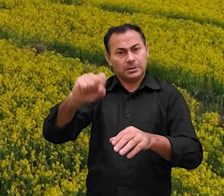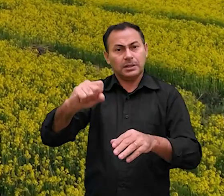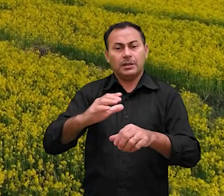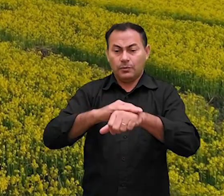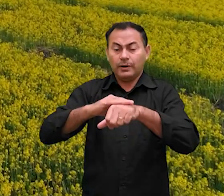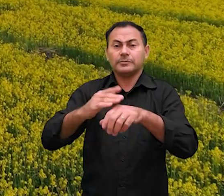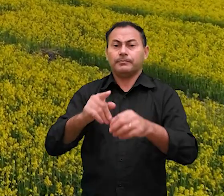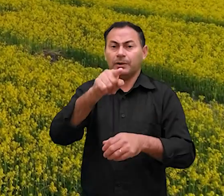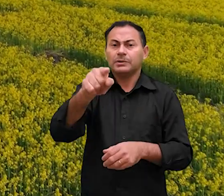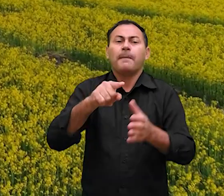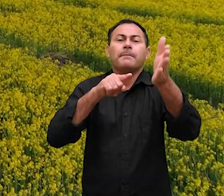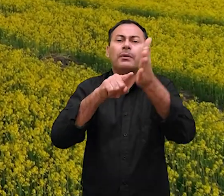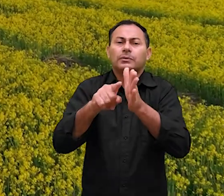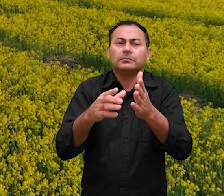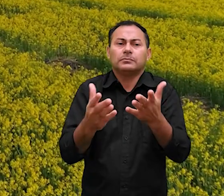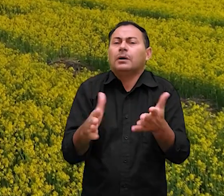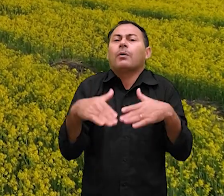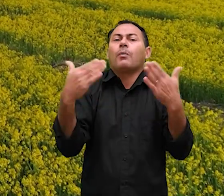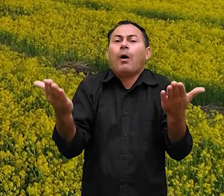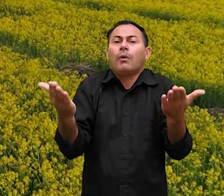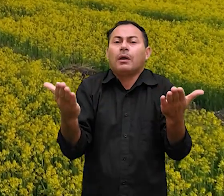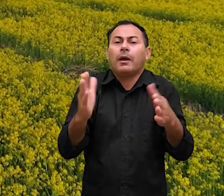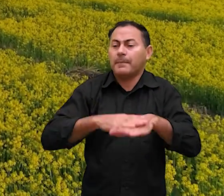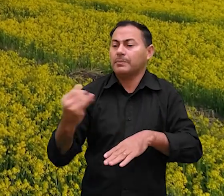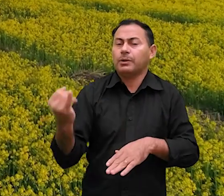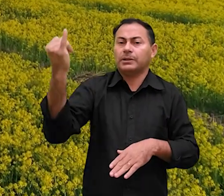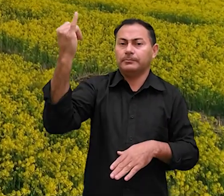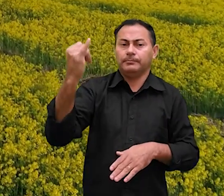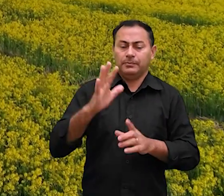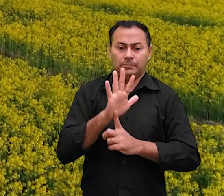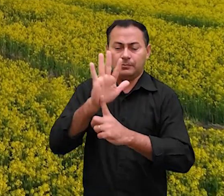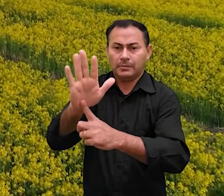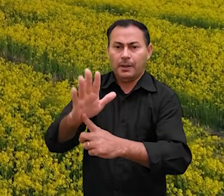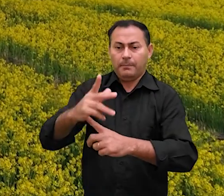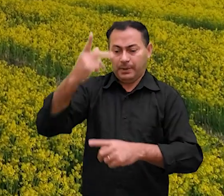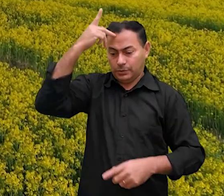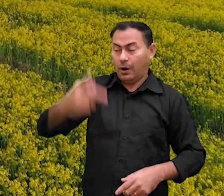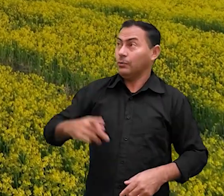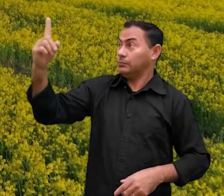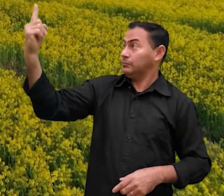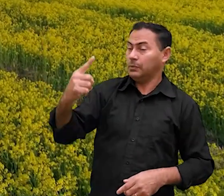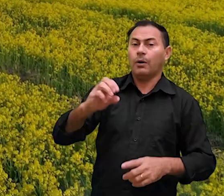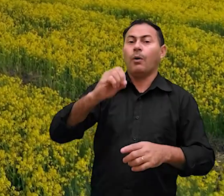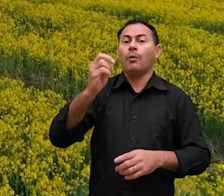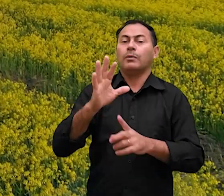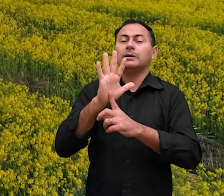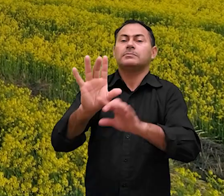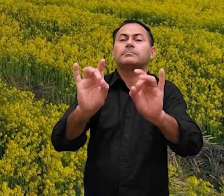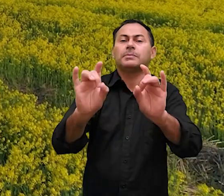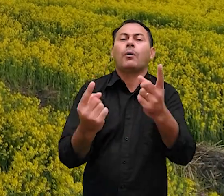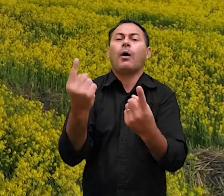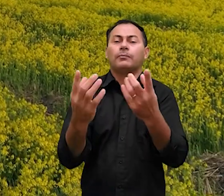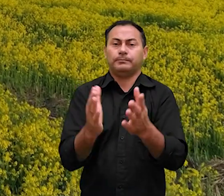sim. Aí você pergunta, qual é então a mais importante? A revelação pessoal ou a revelação